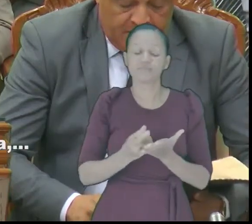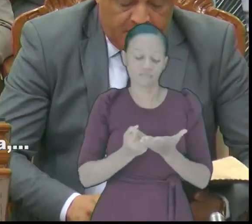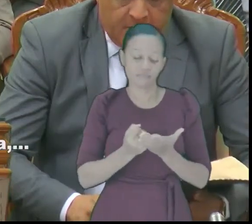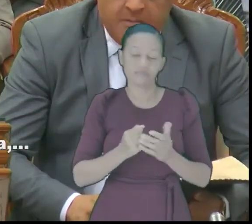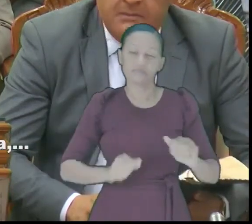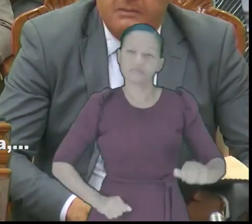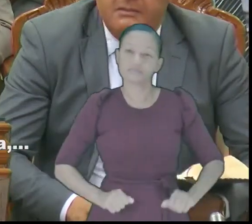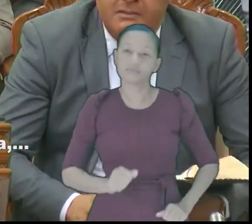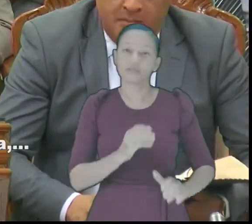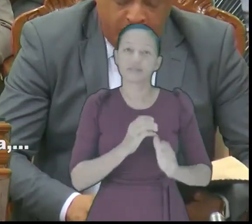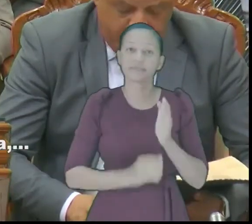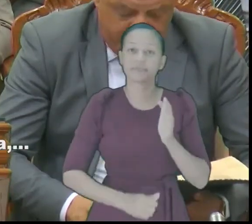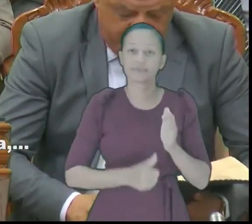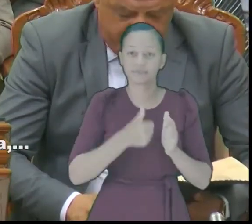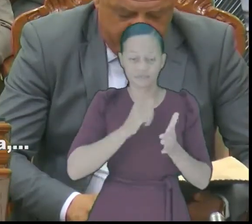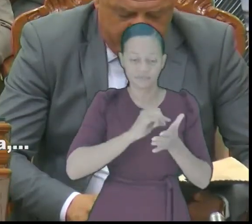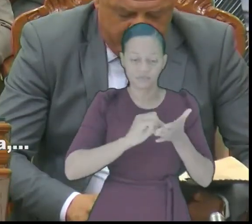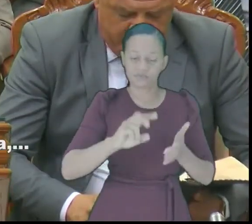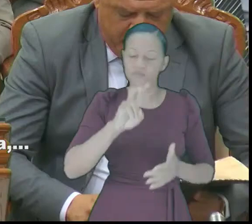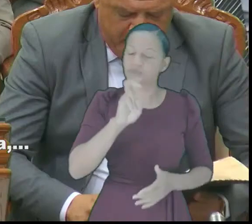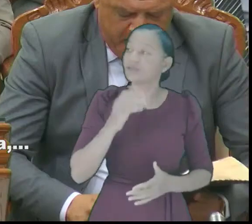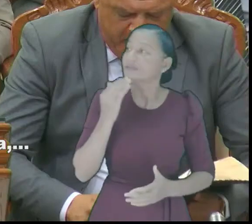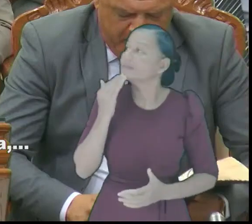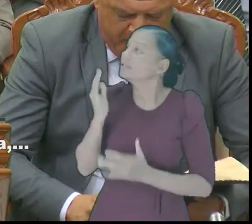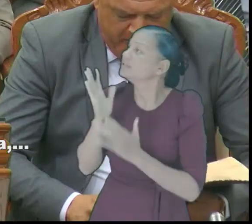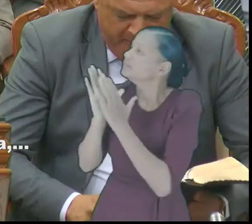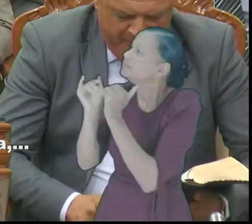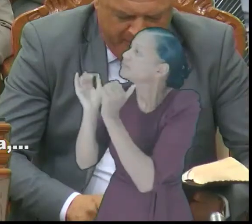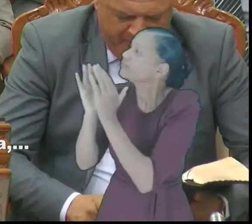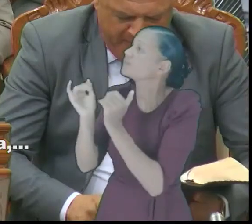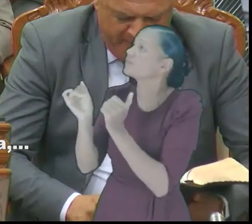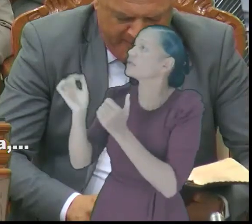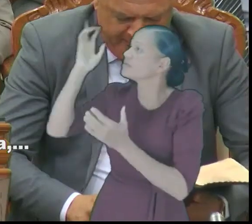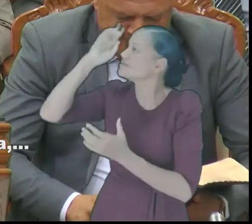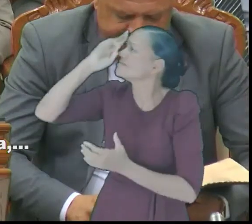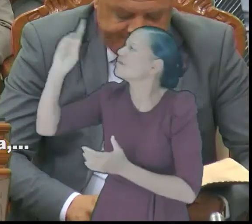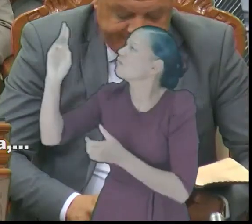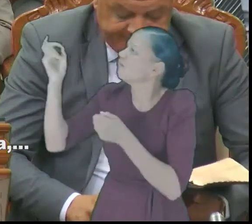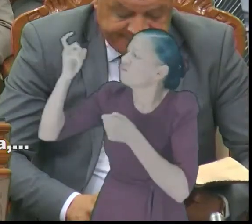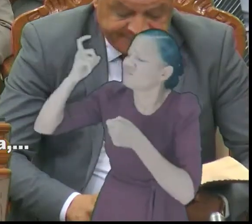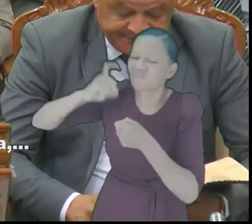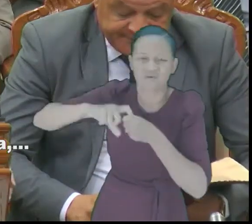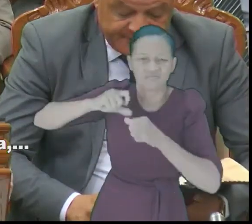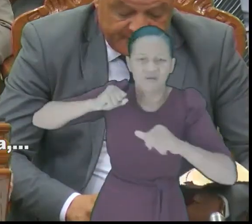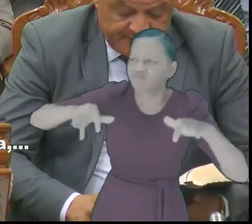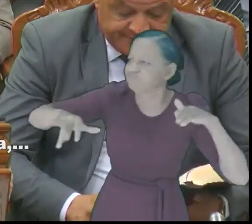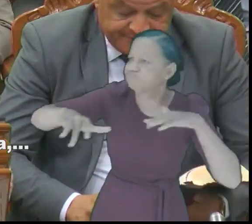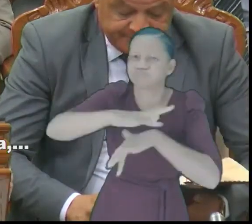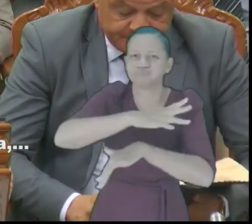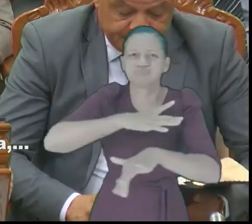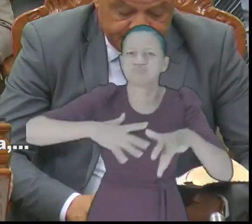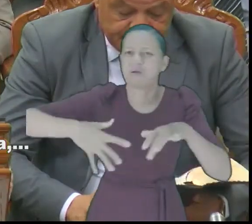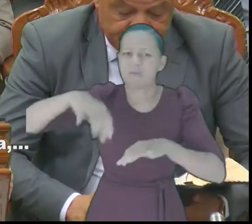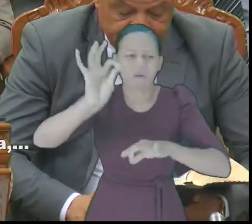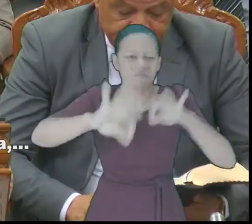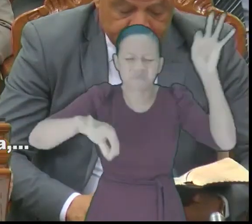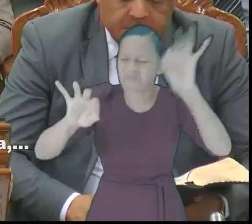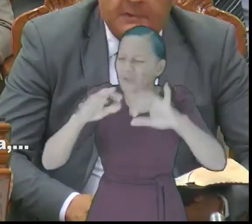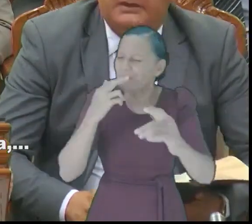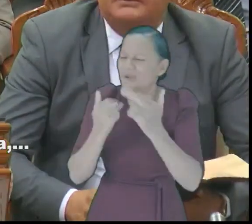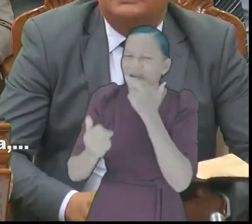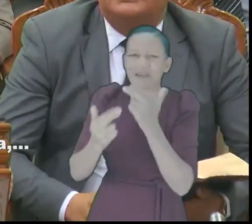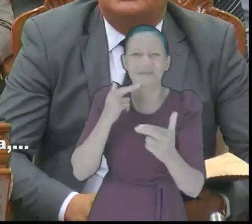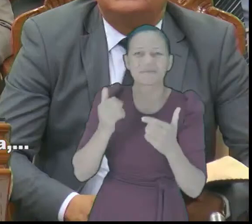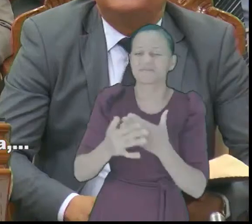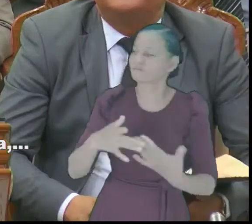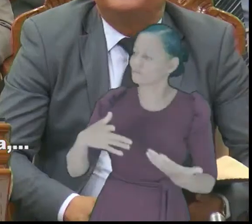aprendermos e pedirmos ao Senhor que Ele volte a batizar com o Espírito Santo com profusão.